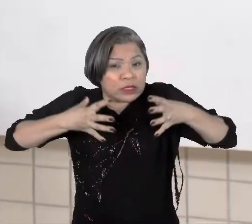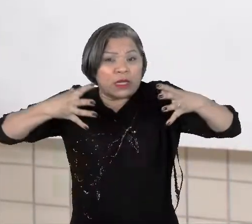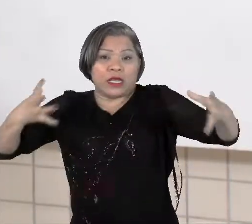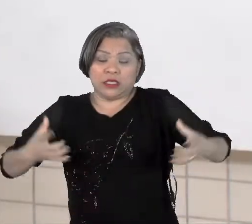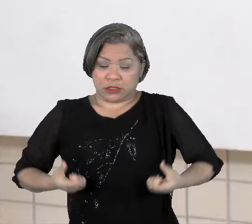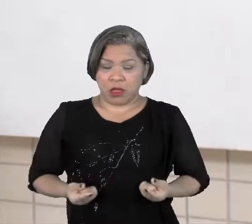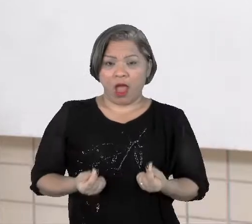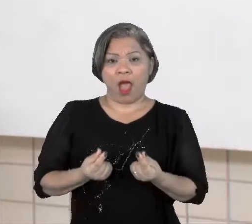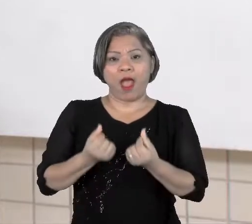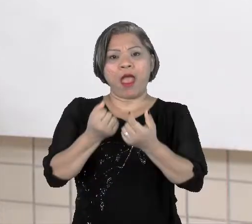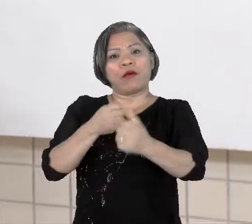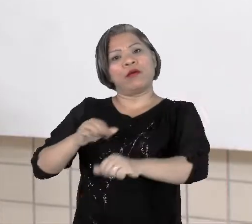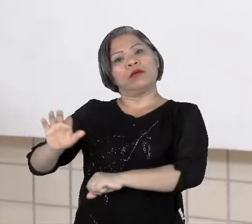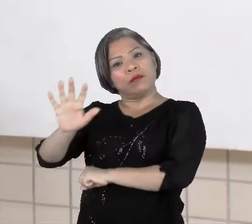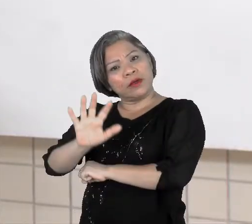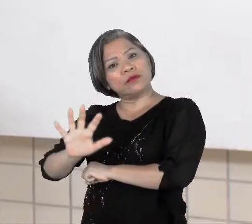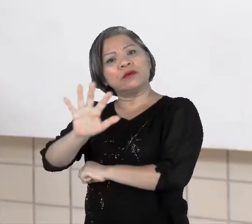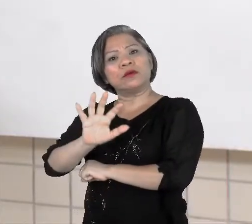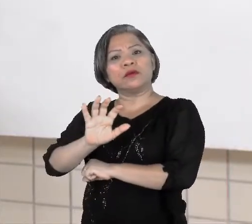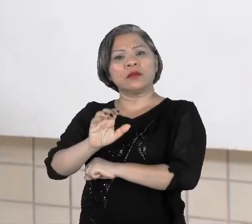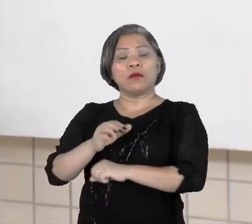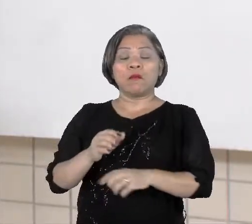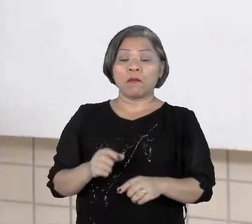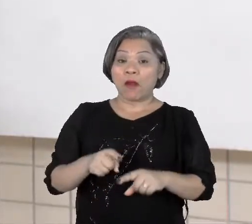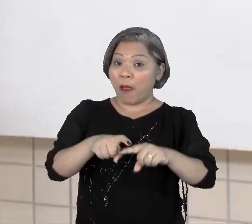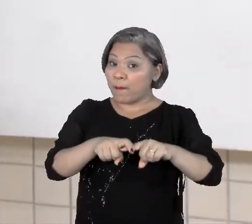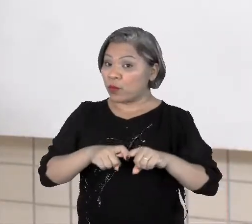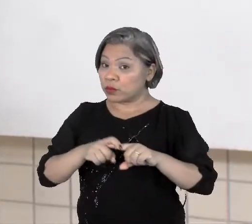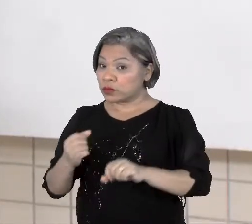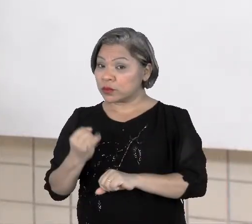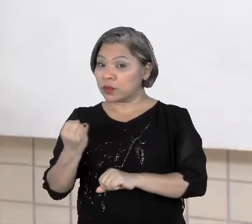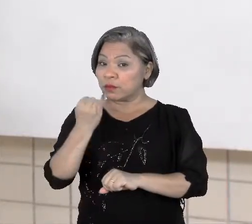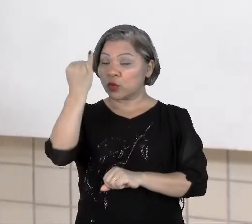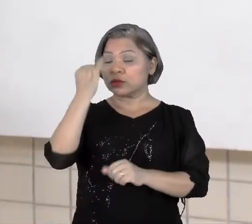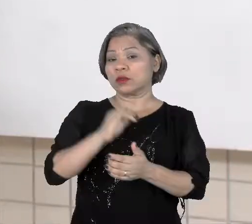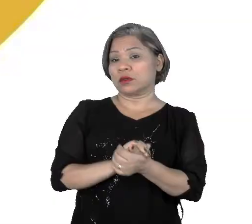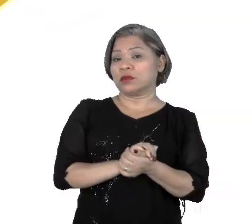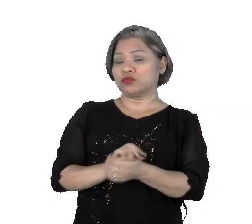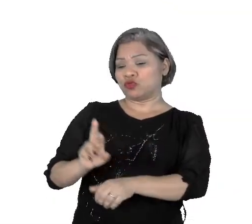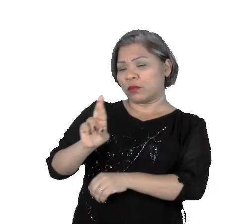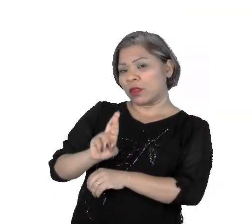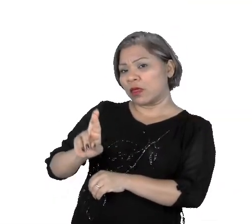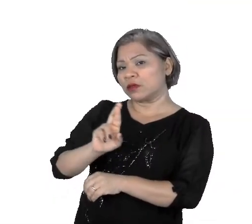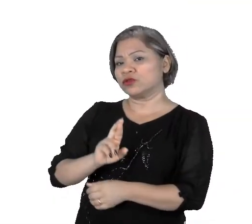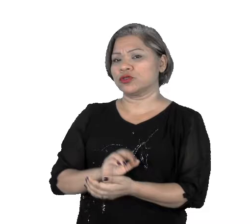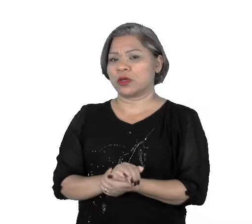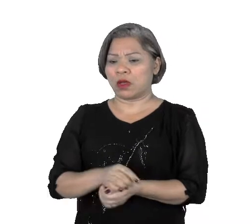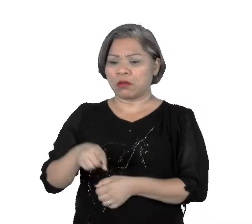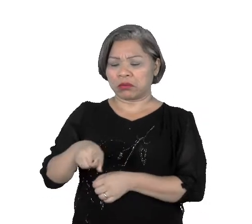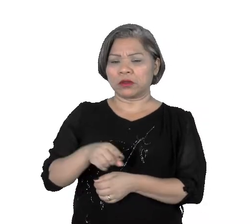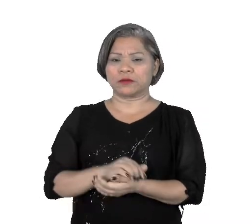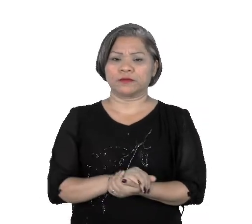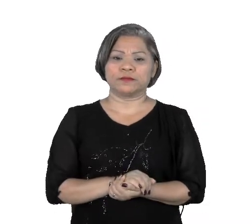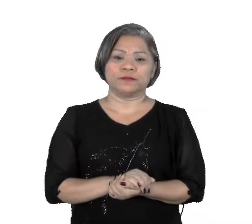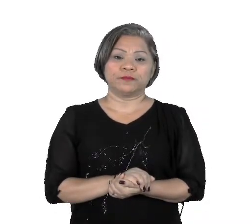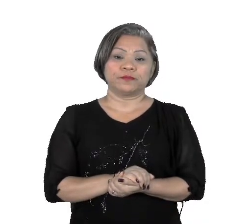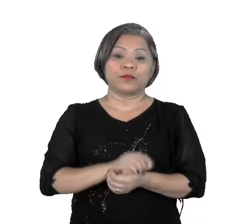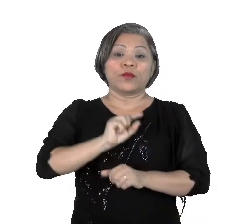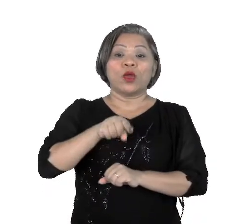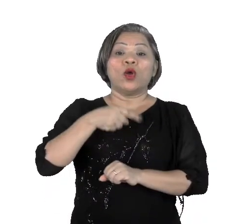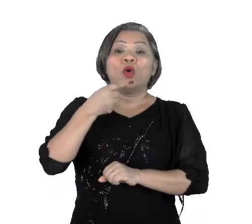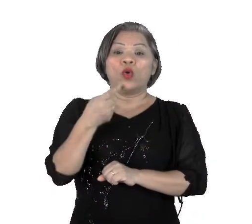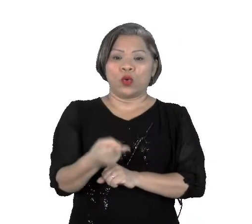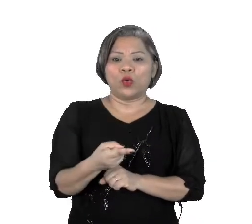Daí a grande importância do comércio fluvial para aquela região. Bom, outro fator que nós também